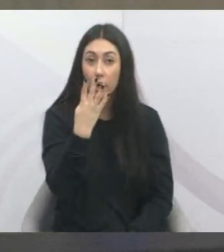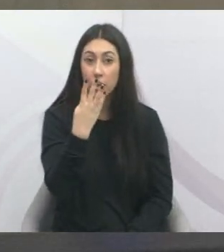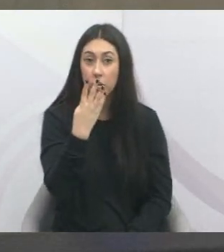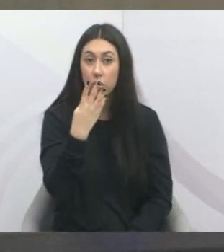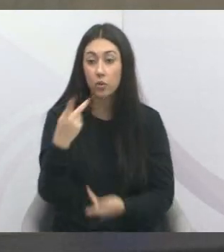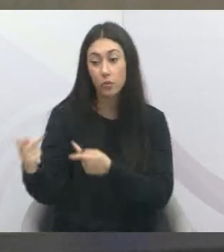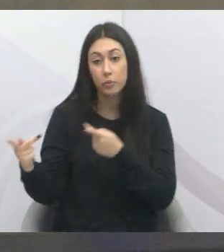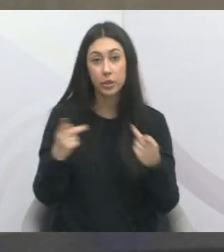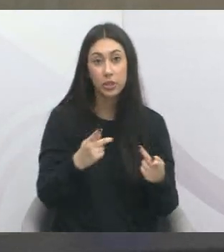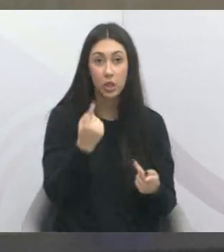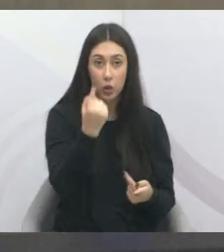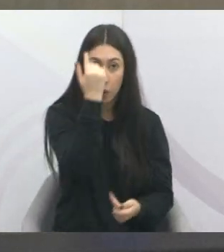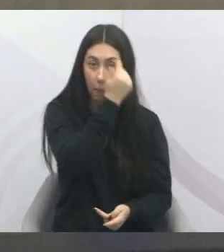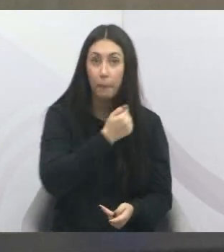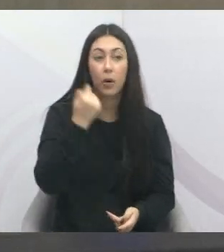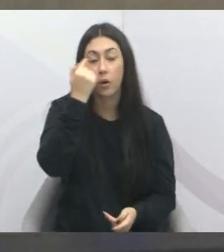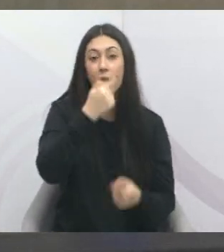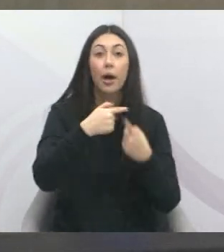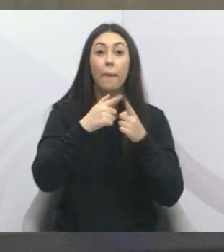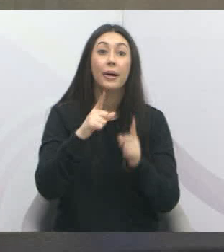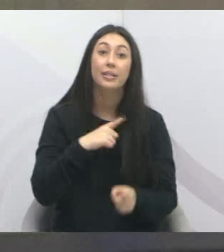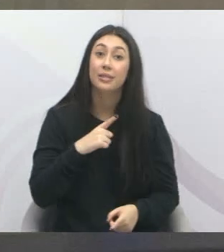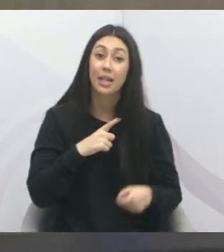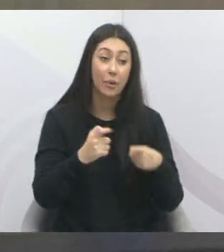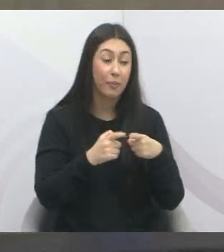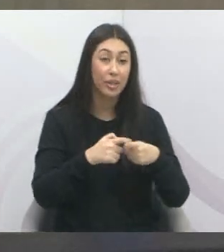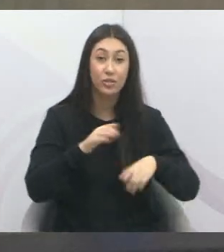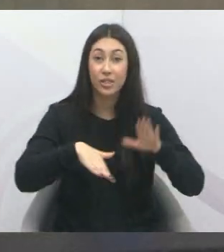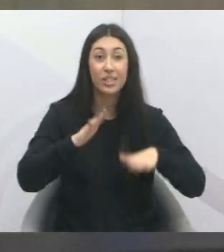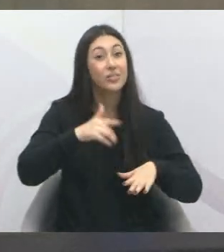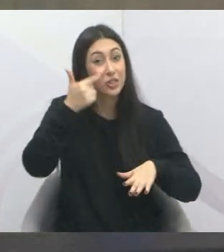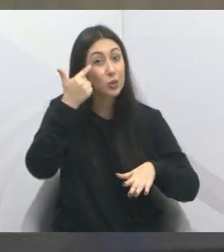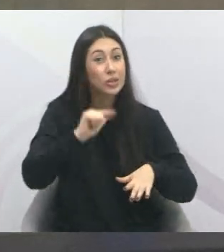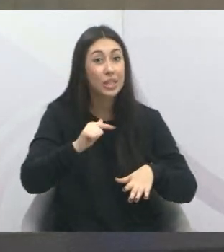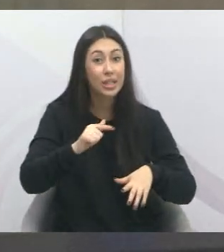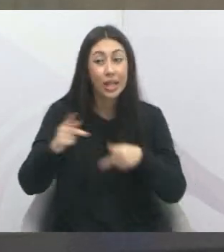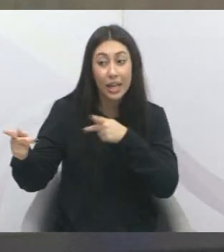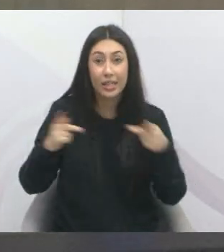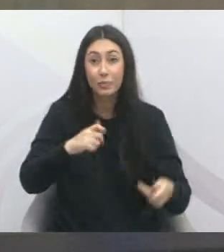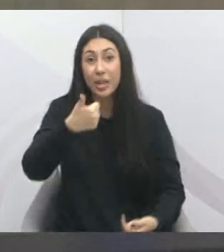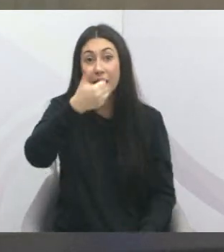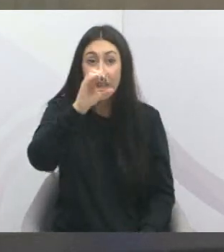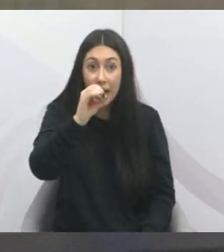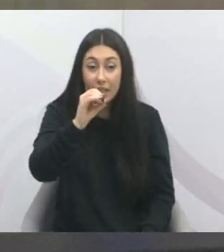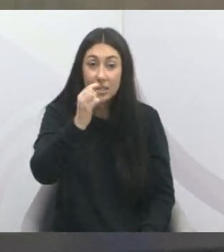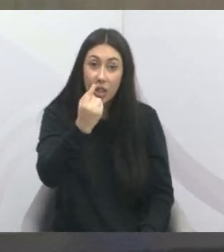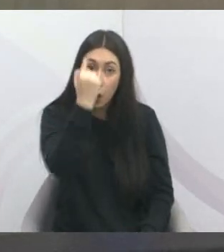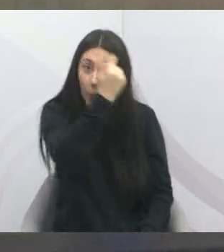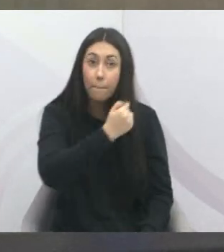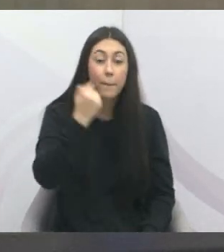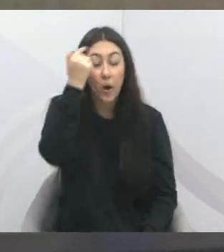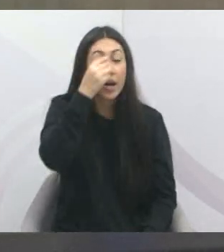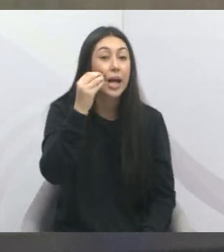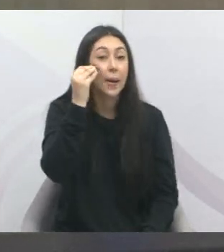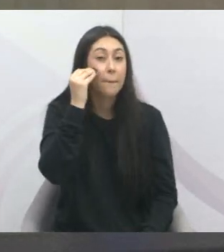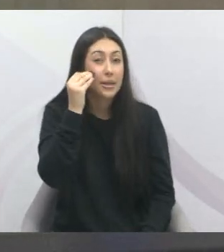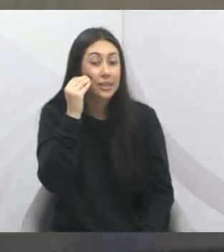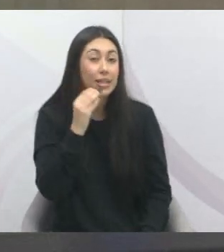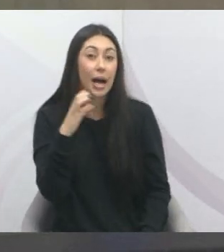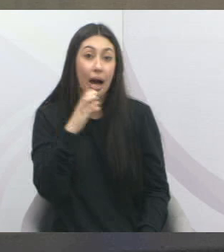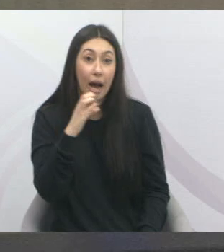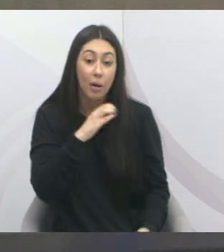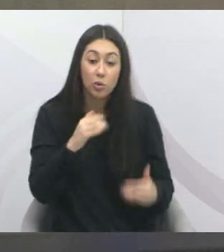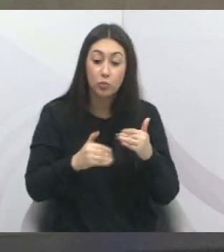hora. Eu tenho um médico que atende 10 pacientes por hora dentro da UPA Telmo, para tentar agilizar